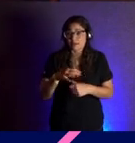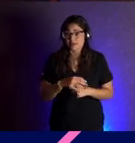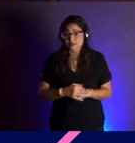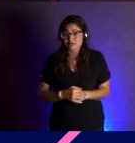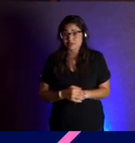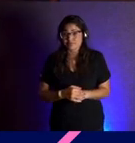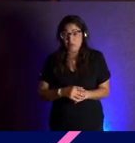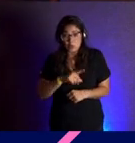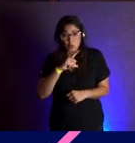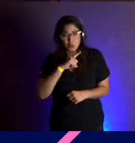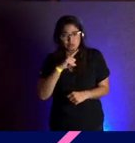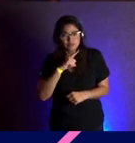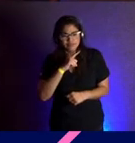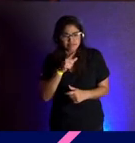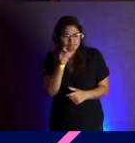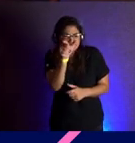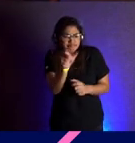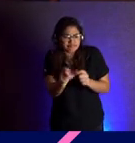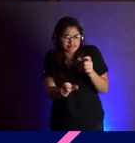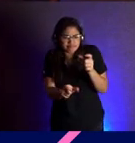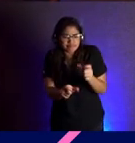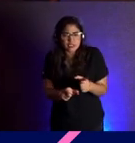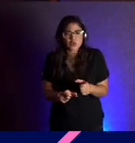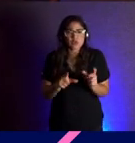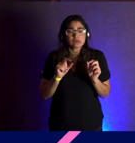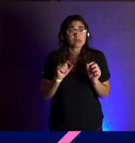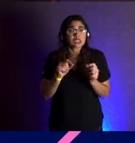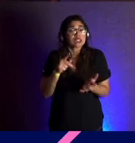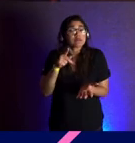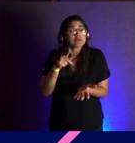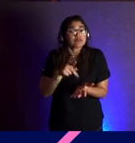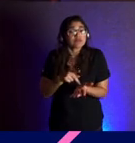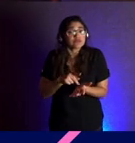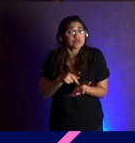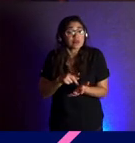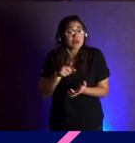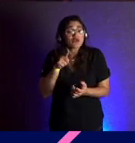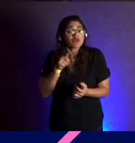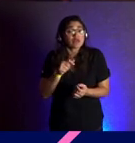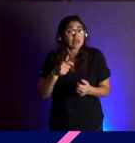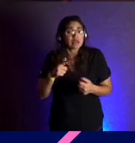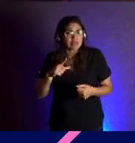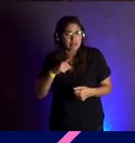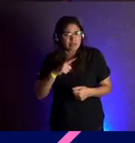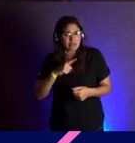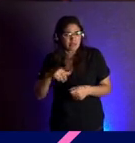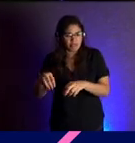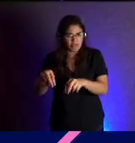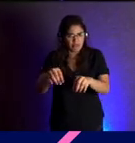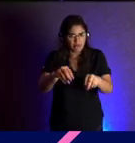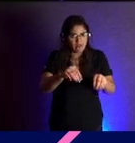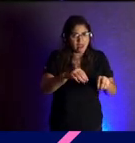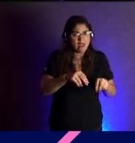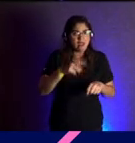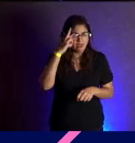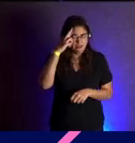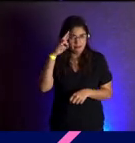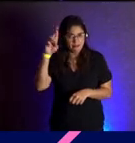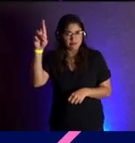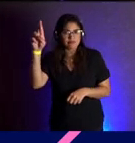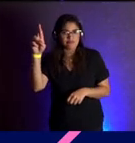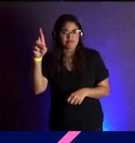culpados no sentido, que são justamente os donos do poder, os donos das terras, os donos do